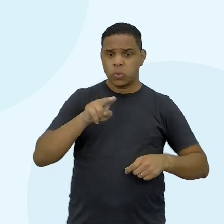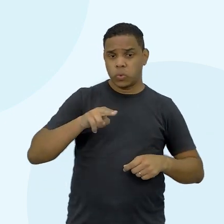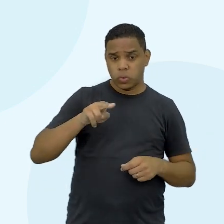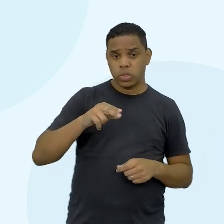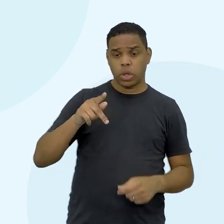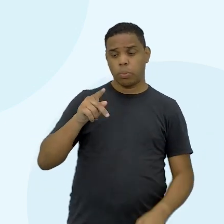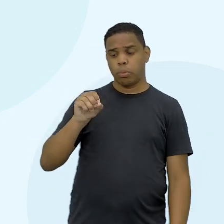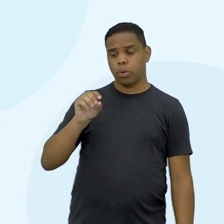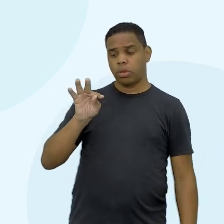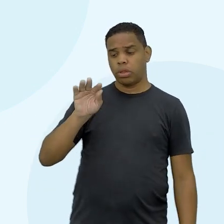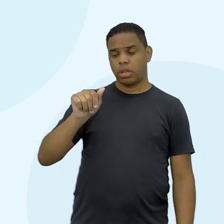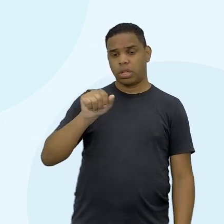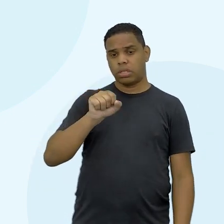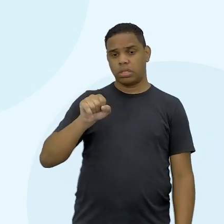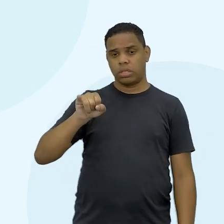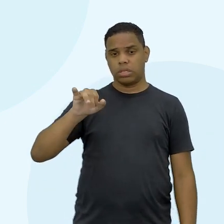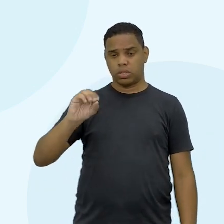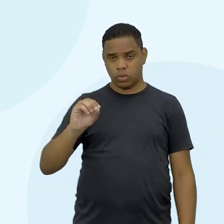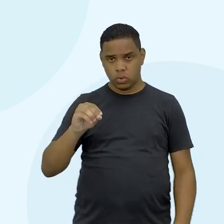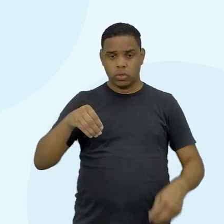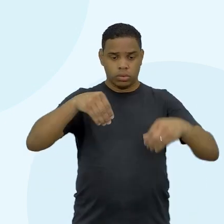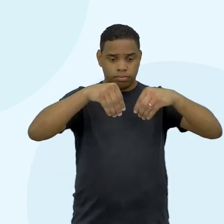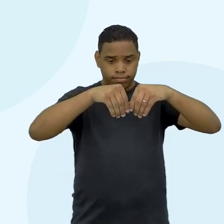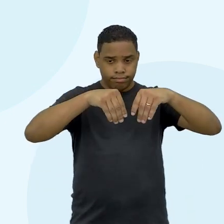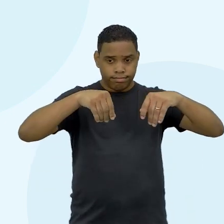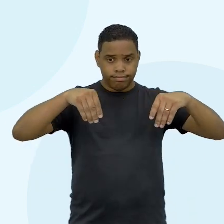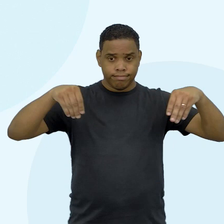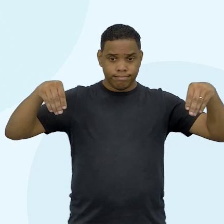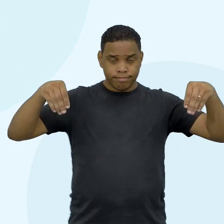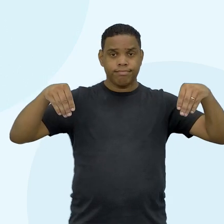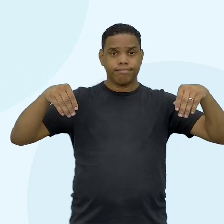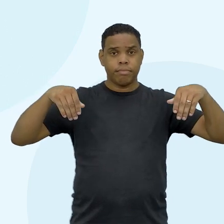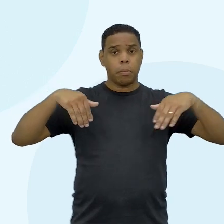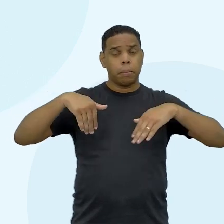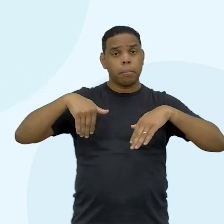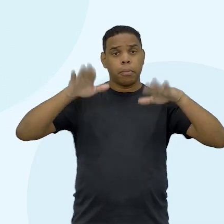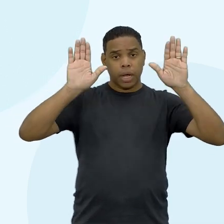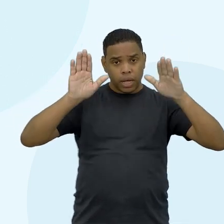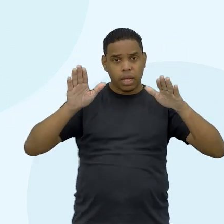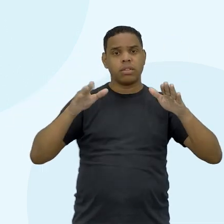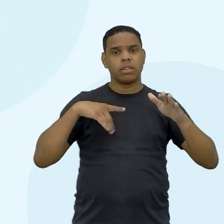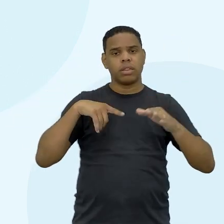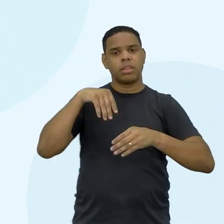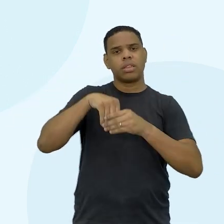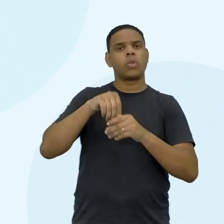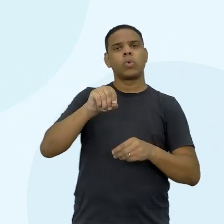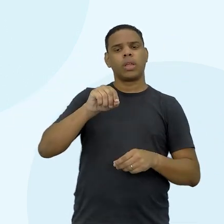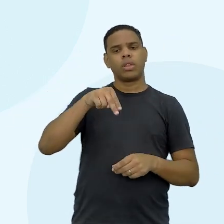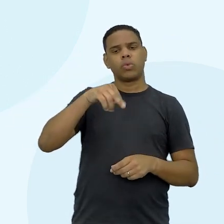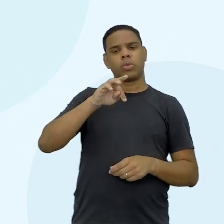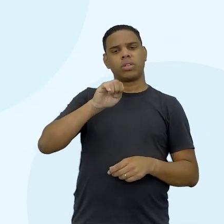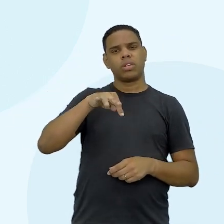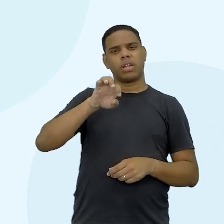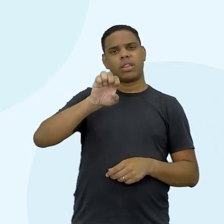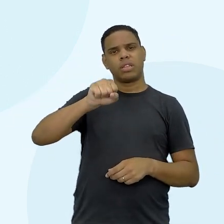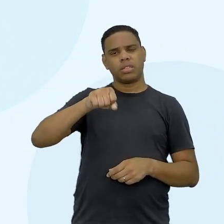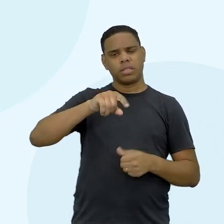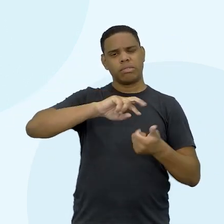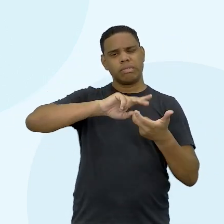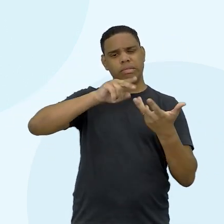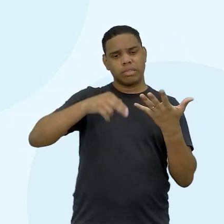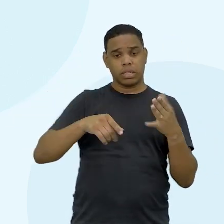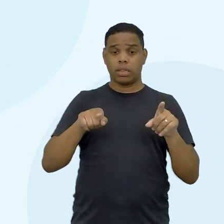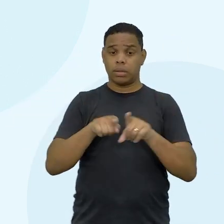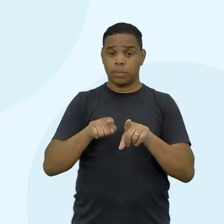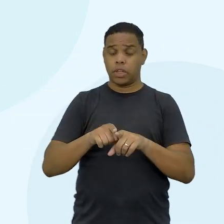de potássio para que esse solo, então, ele fique mais nutritivo em relação à planta, né? E também a